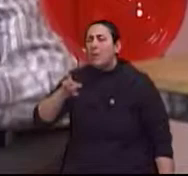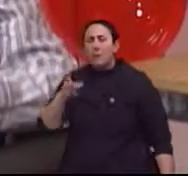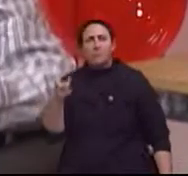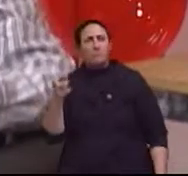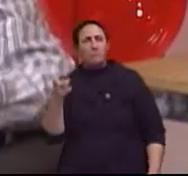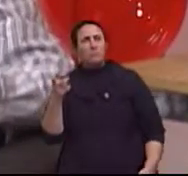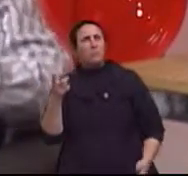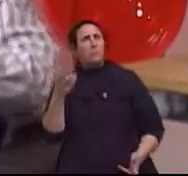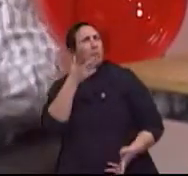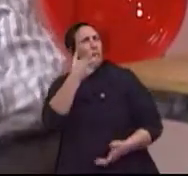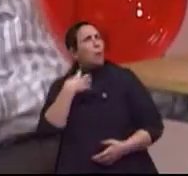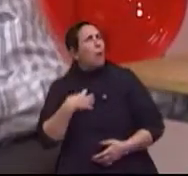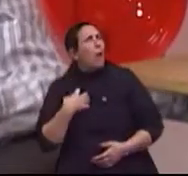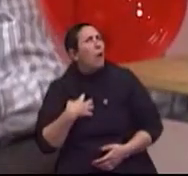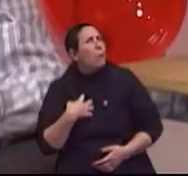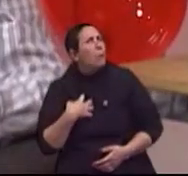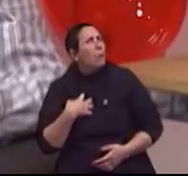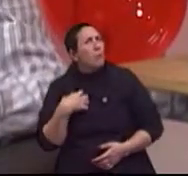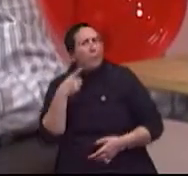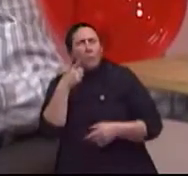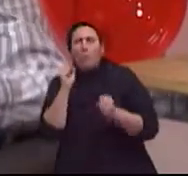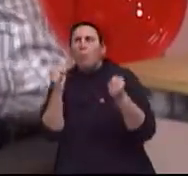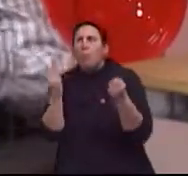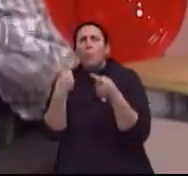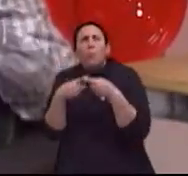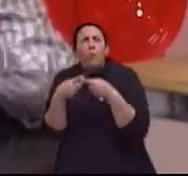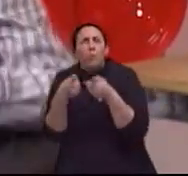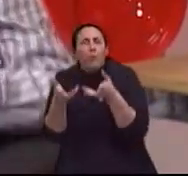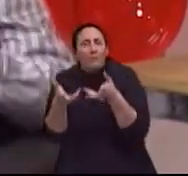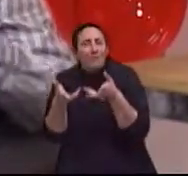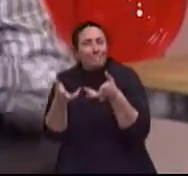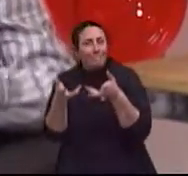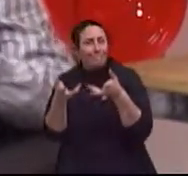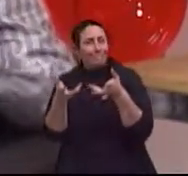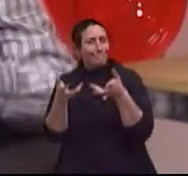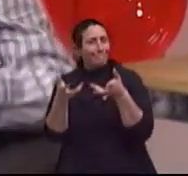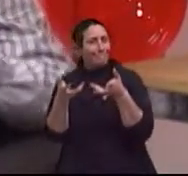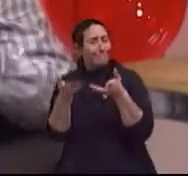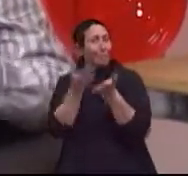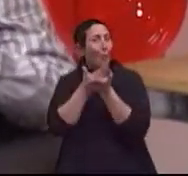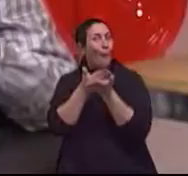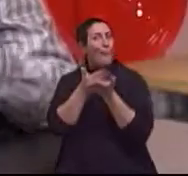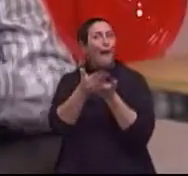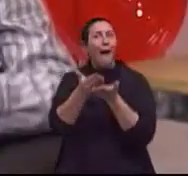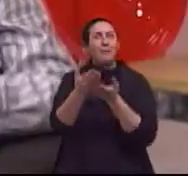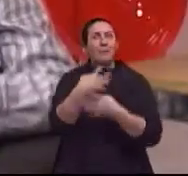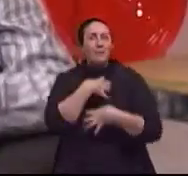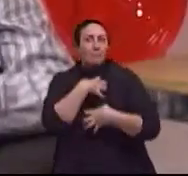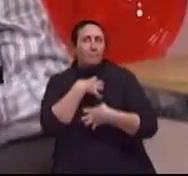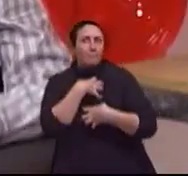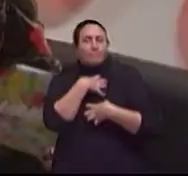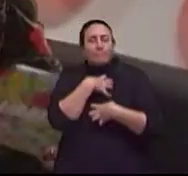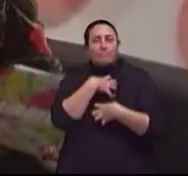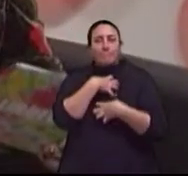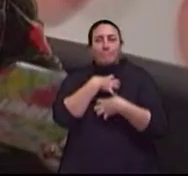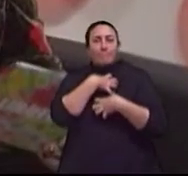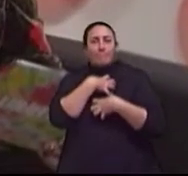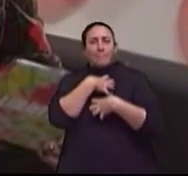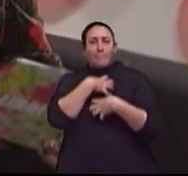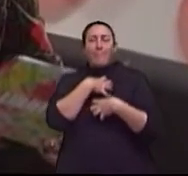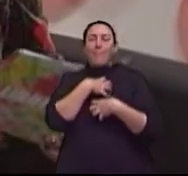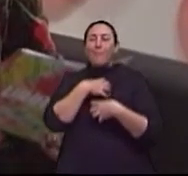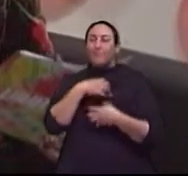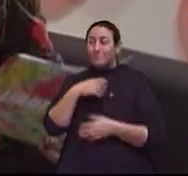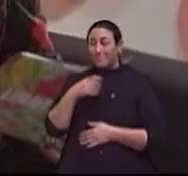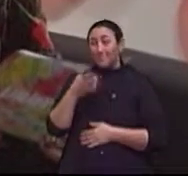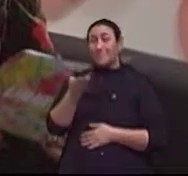por que que tu tá brabo? Por que que tu tá irritado? Né? Então, exatamente, isso começa a acontecer diariamente. Vocês estão identificando as